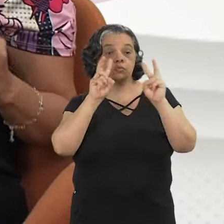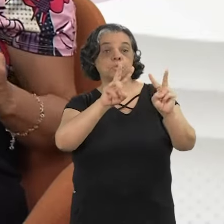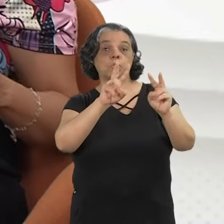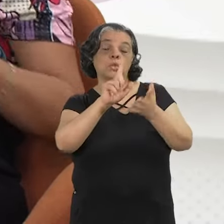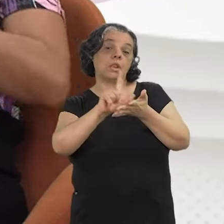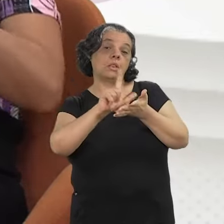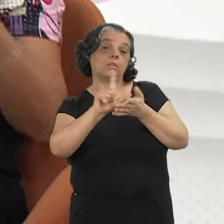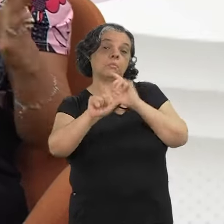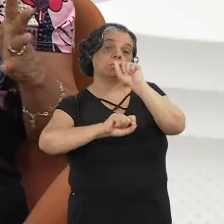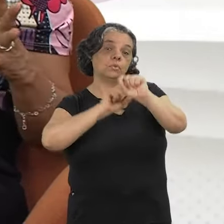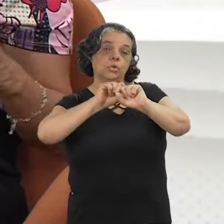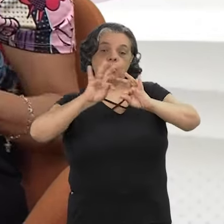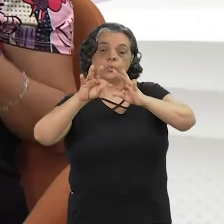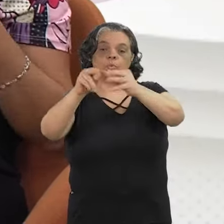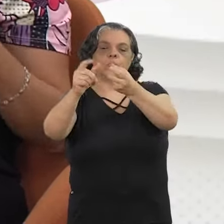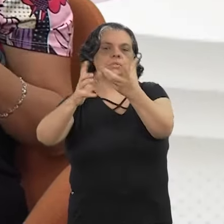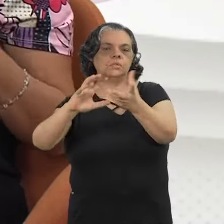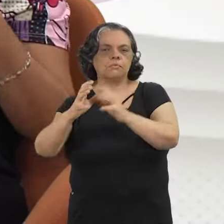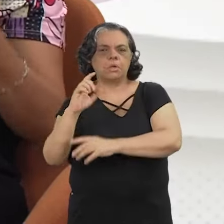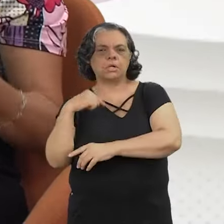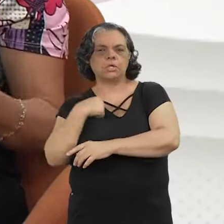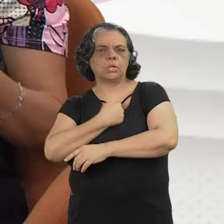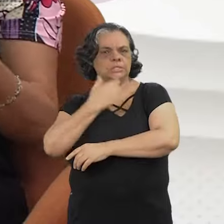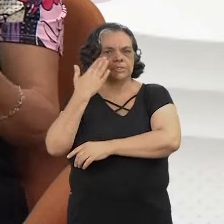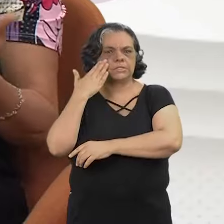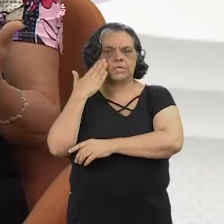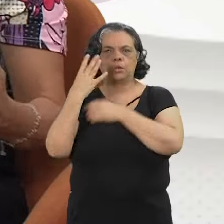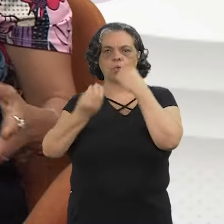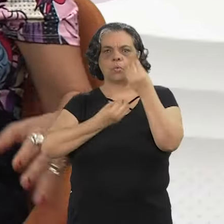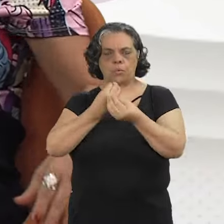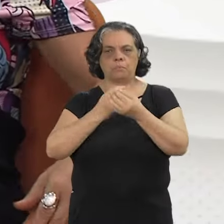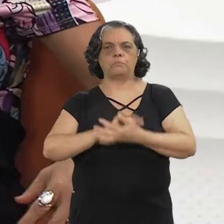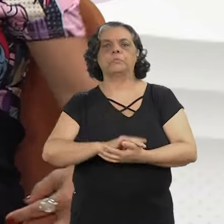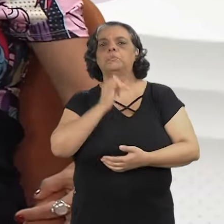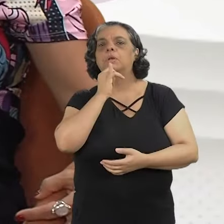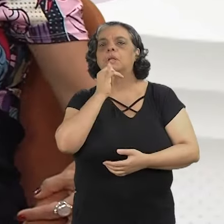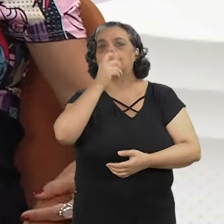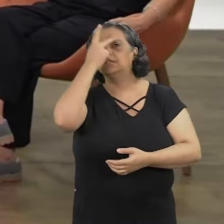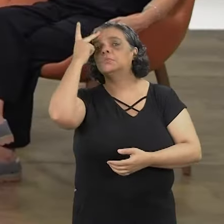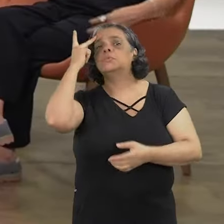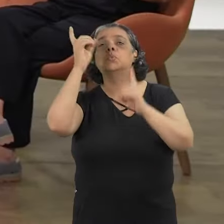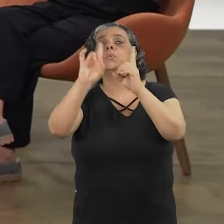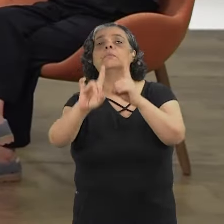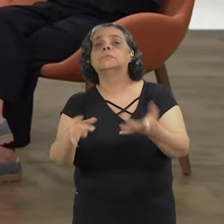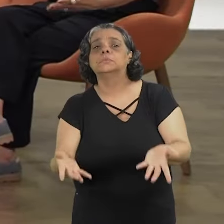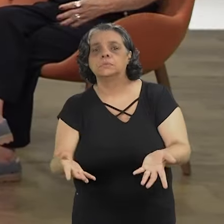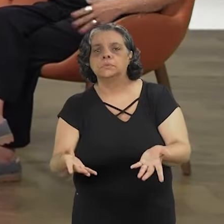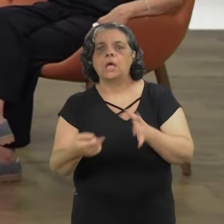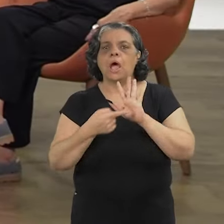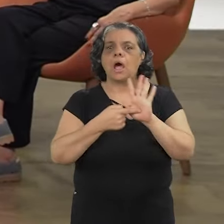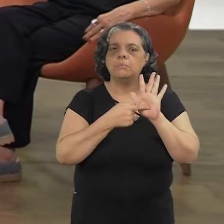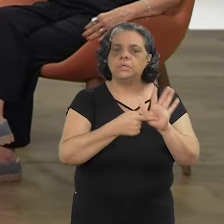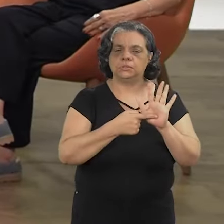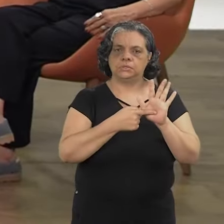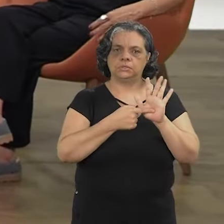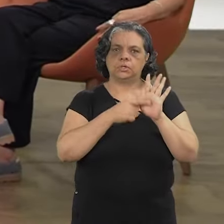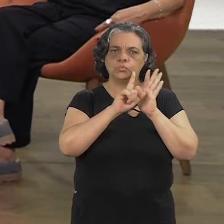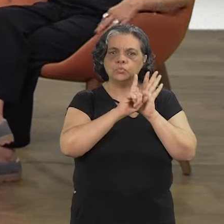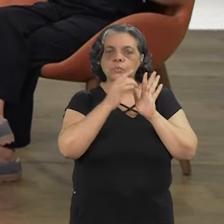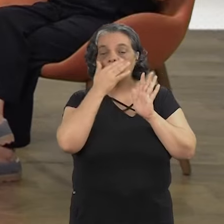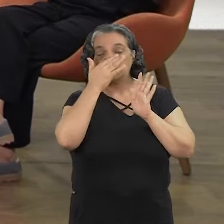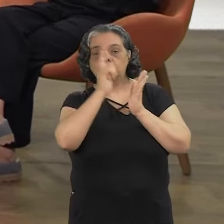letramento de todas as formas para que a gente Entenda como lidar por exemplo cadê as pessoas com deficiência apresentando telejornais